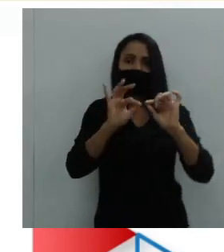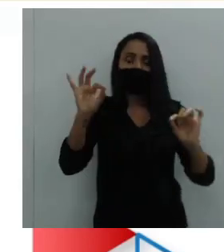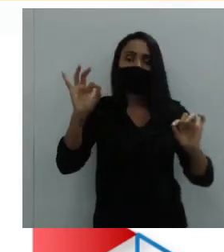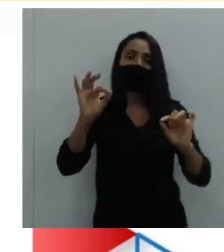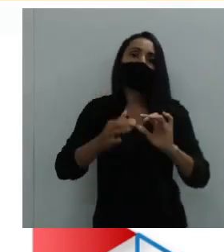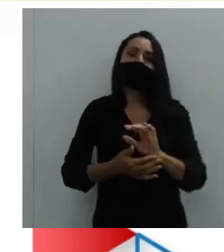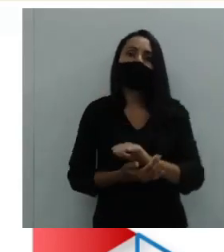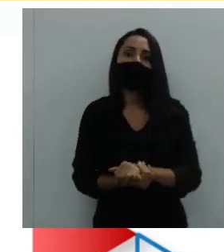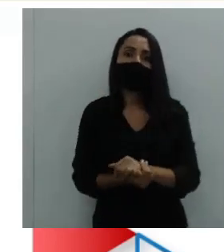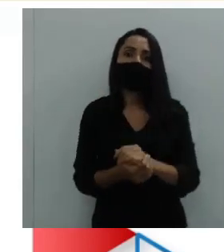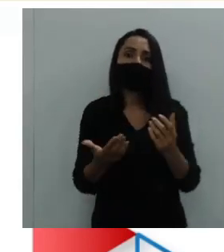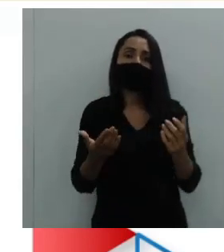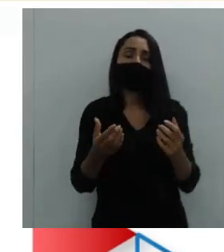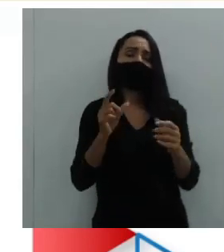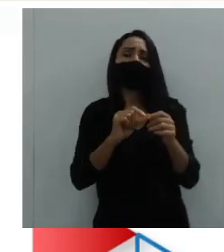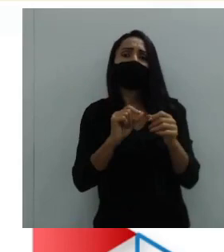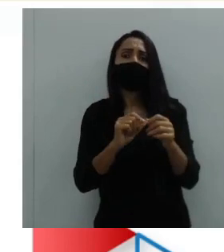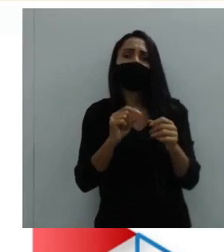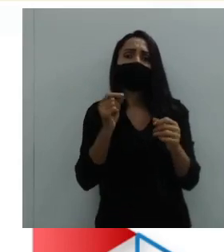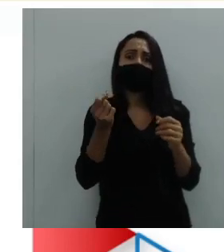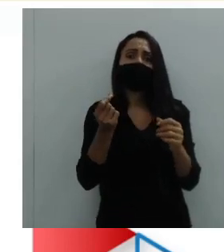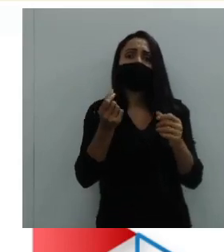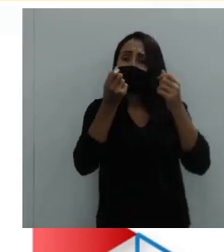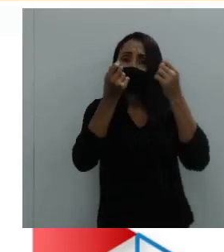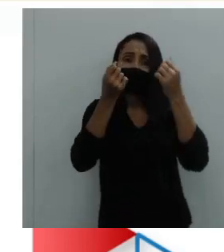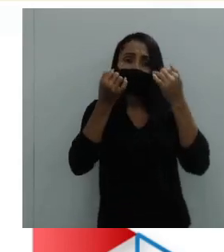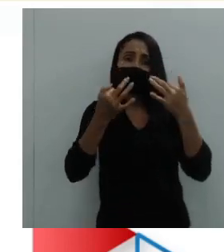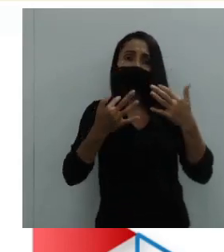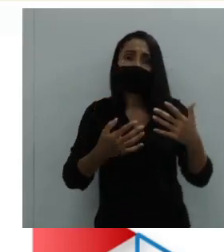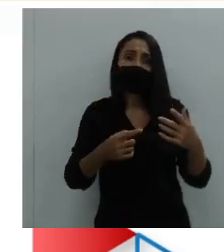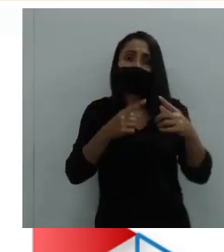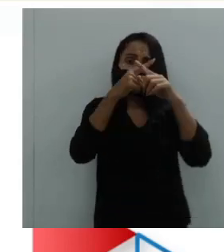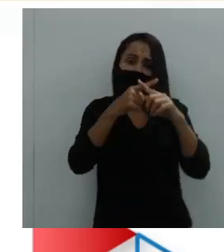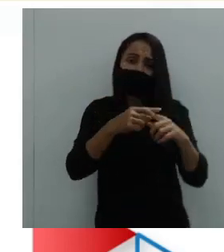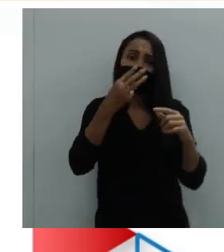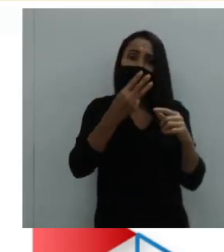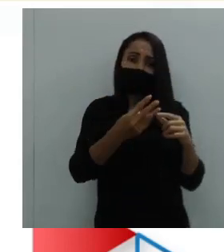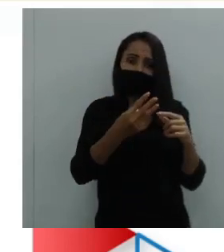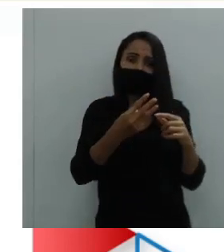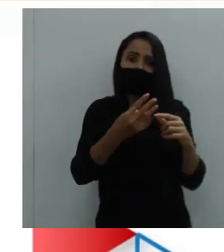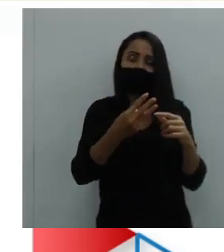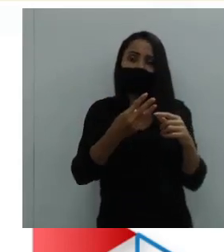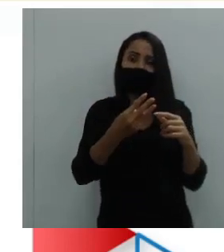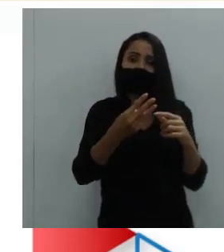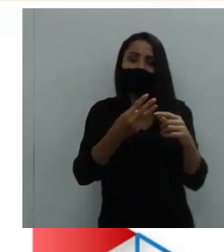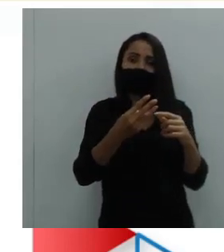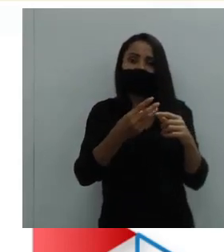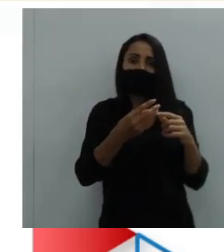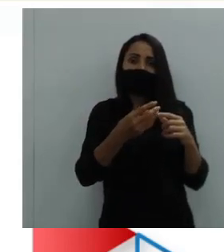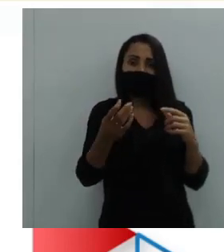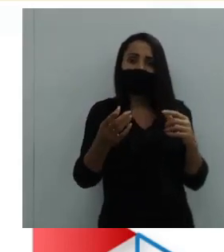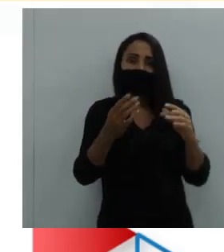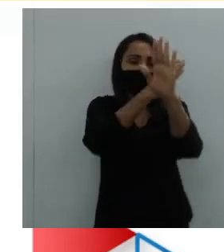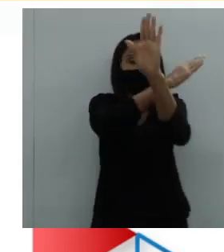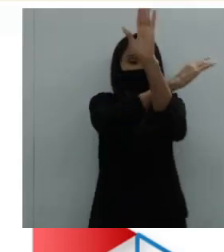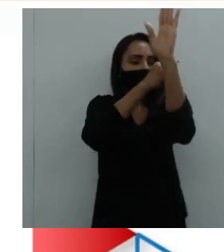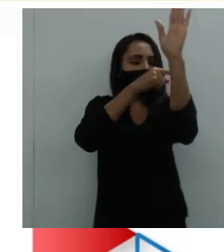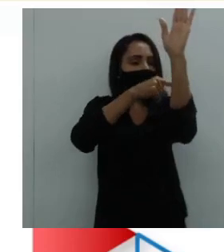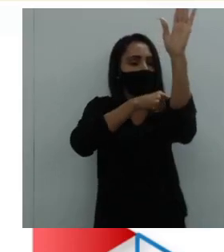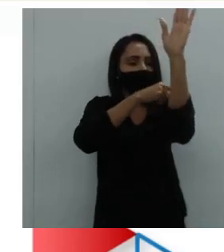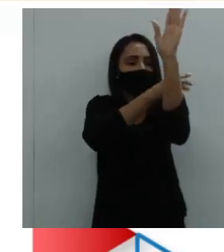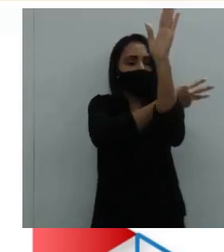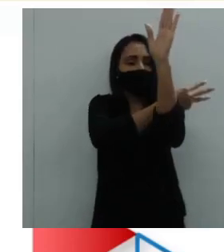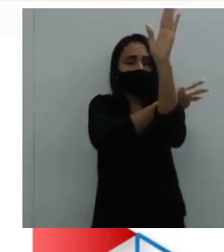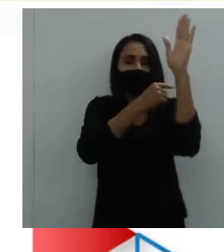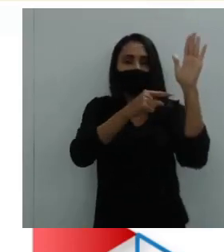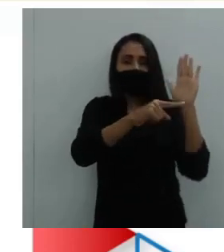solução, porque o que eu faço para descrever? Eu multipliquei por 3, vai ficar o triplo lá embaixo, menos e menos. Todos